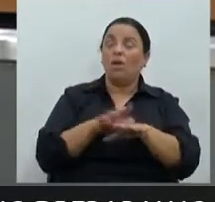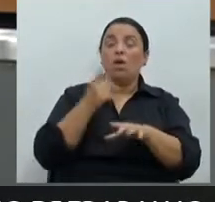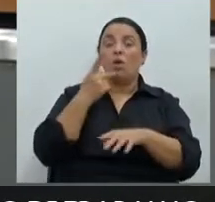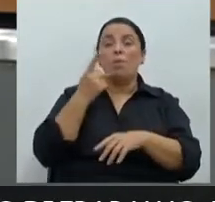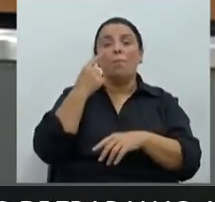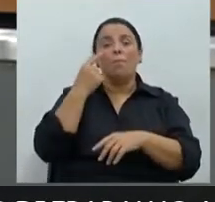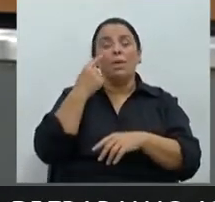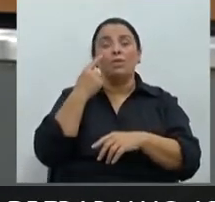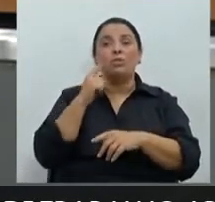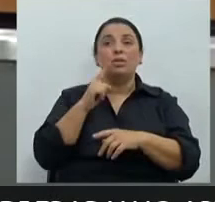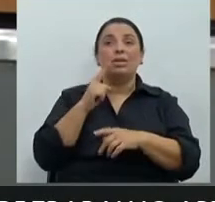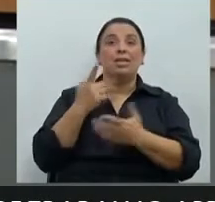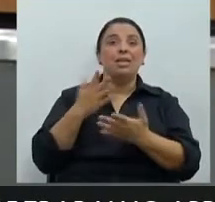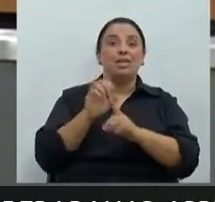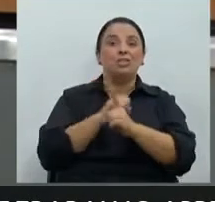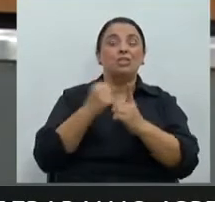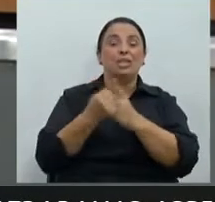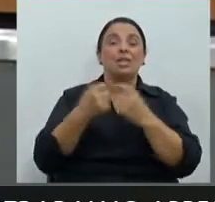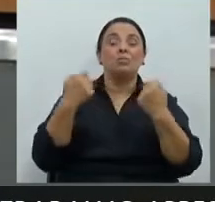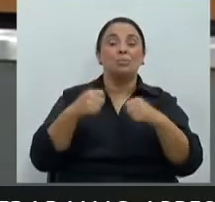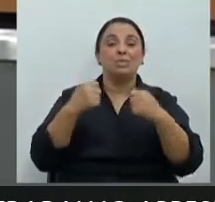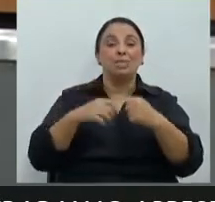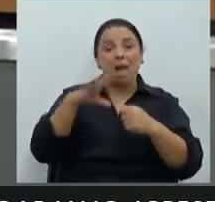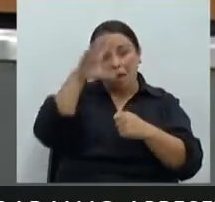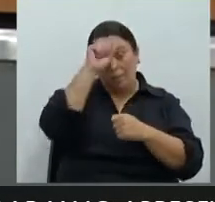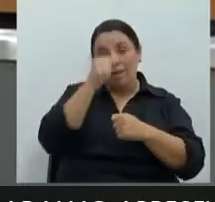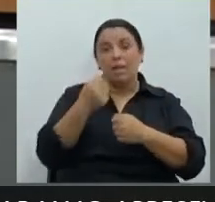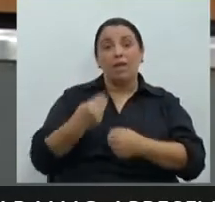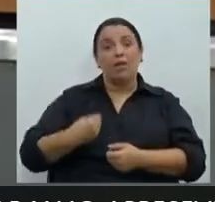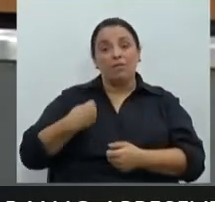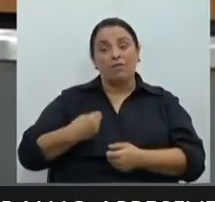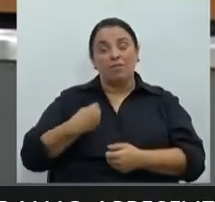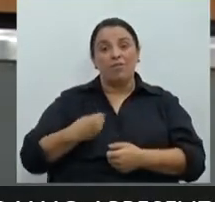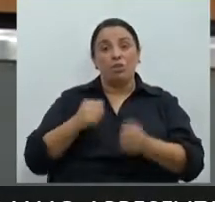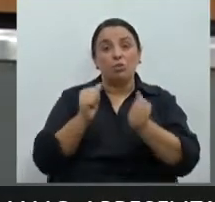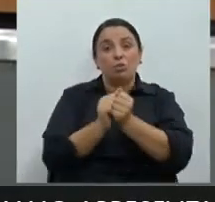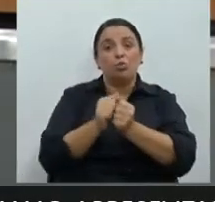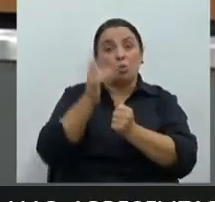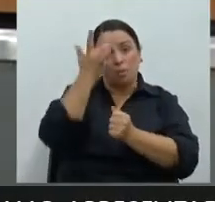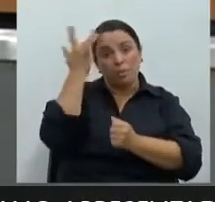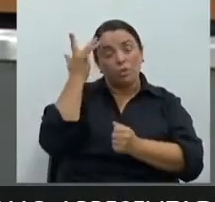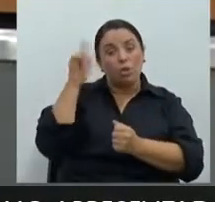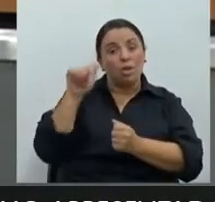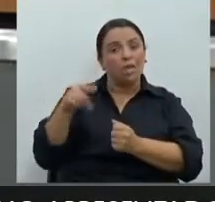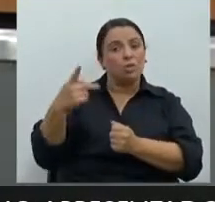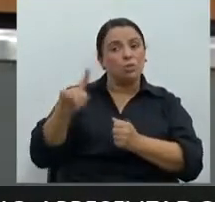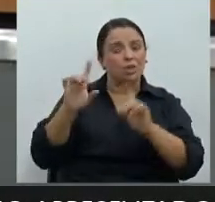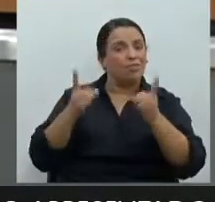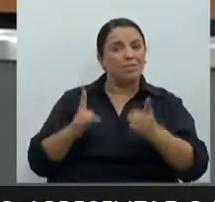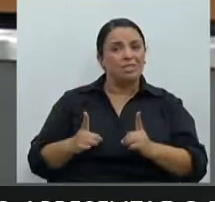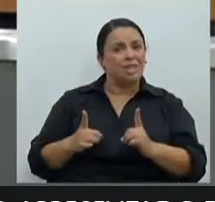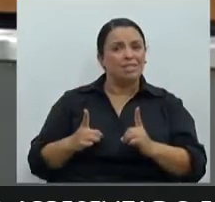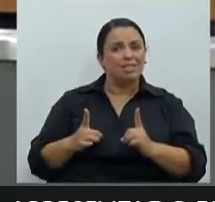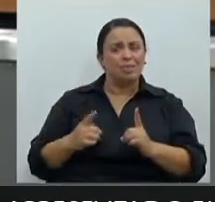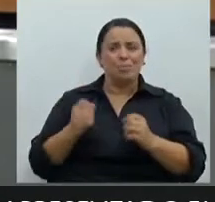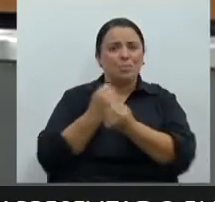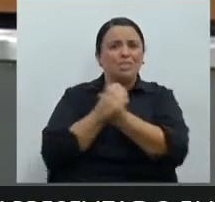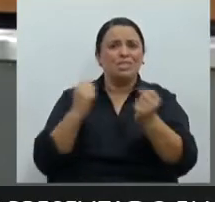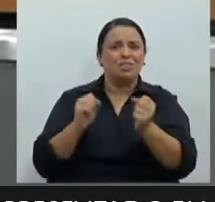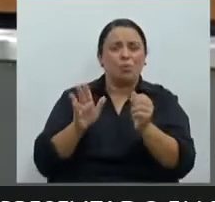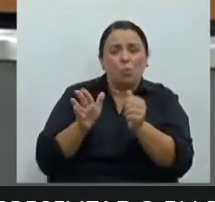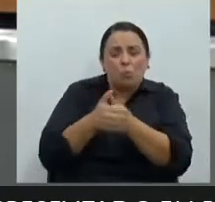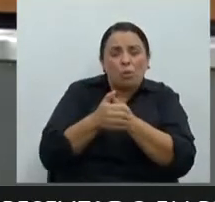tem como esconder a deficiência. Nós não temos como esconder a nossa deficiência, né? E a pessoa com autismo não tem